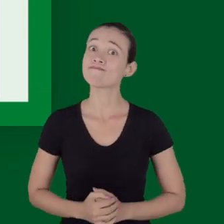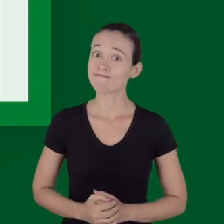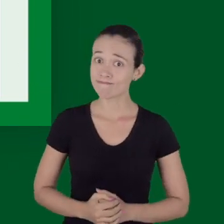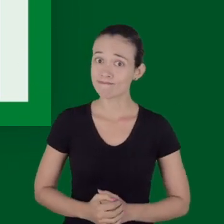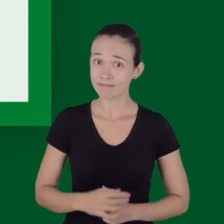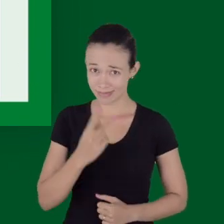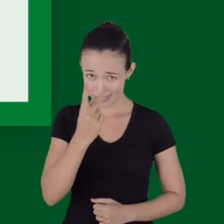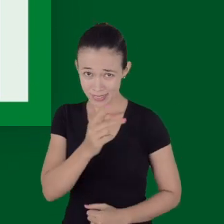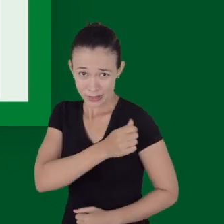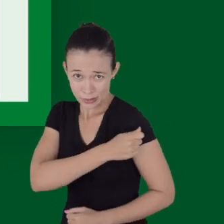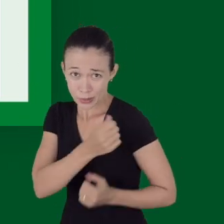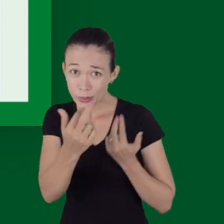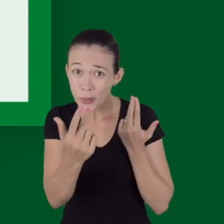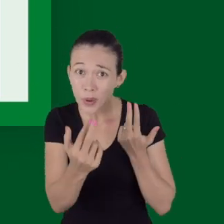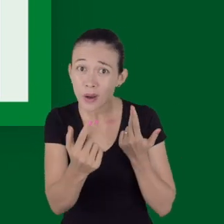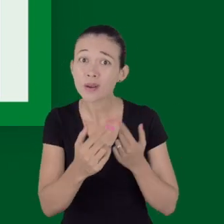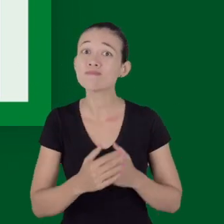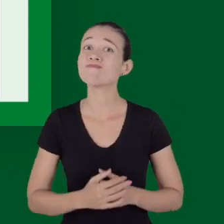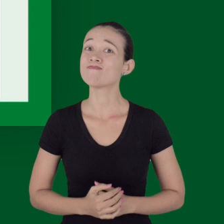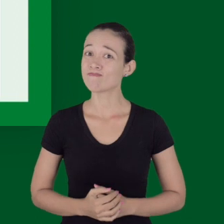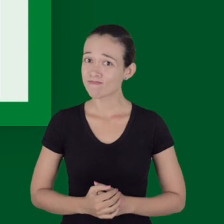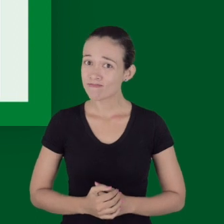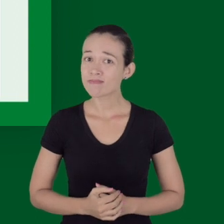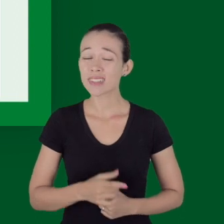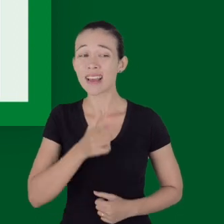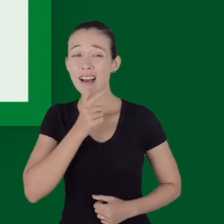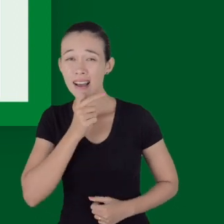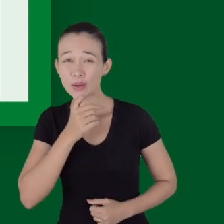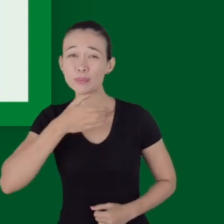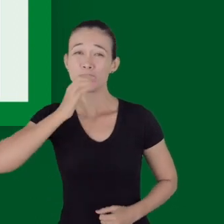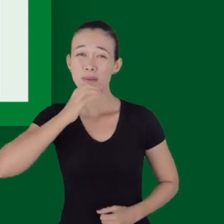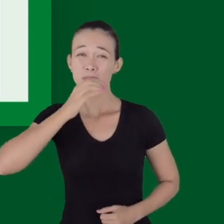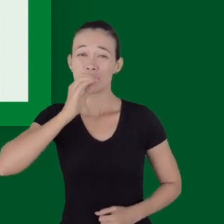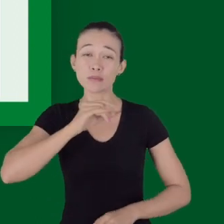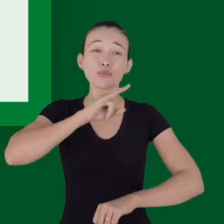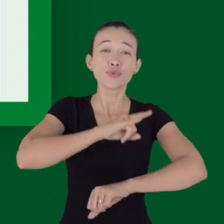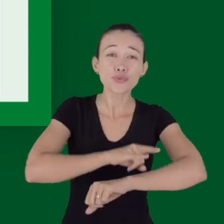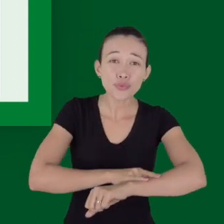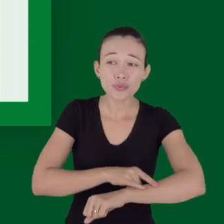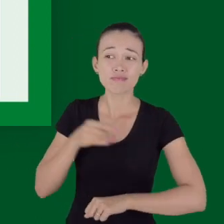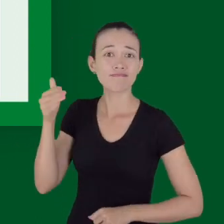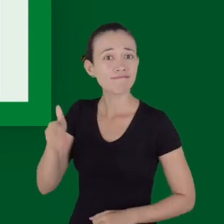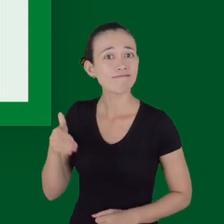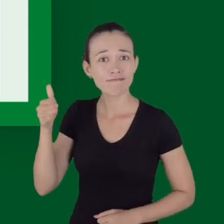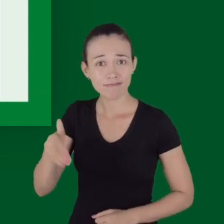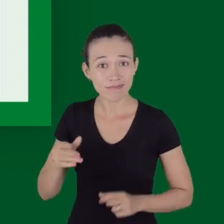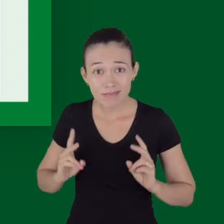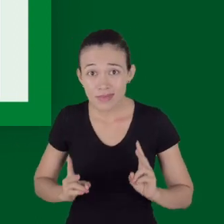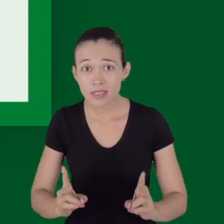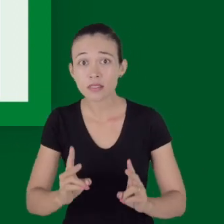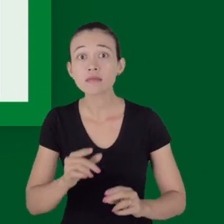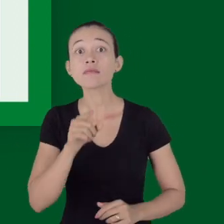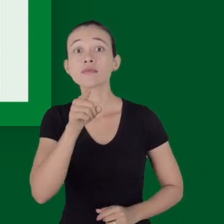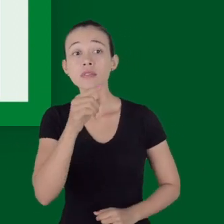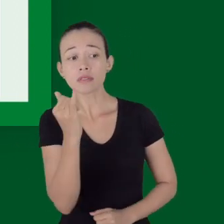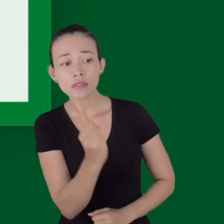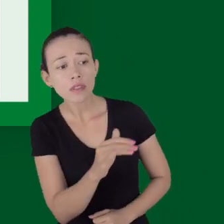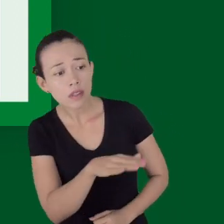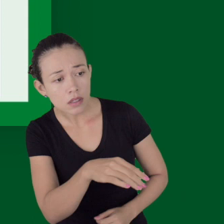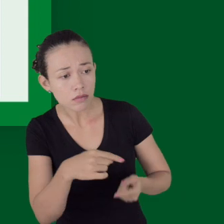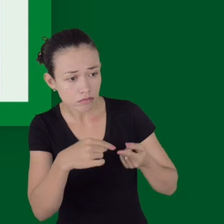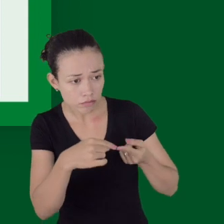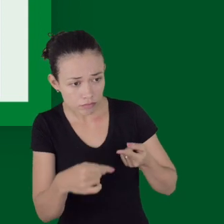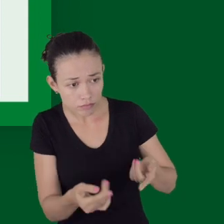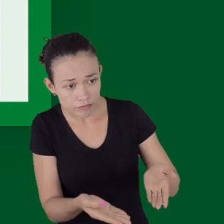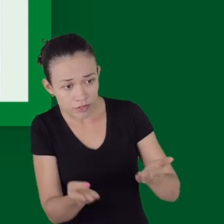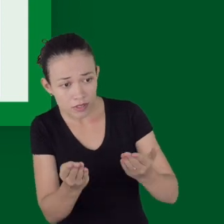pouquinho, daqui 5 minutos, pede para ir de novo. Então, se o seu aluno está com esse comportamento, bebendo muita água, e toda hora pedindo para ir